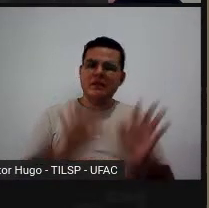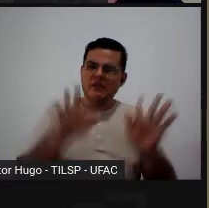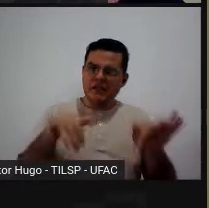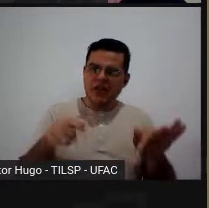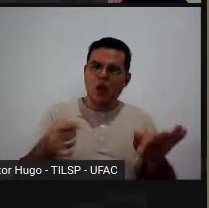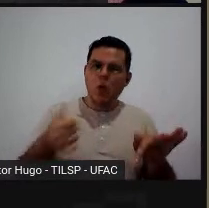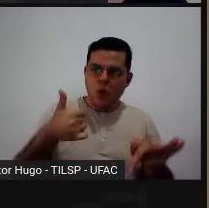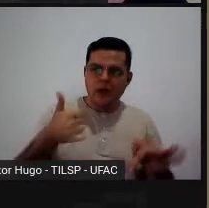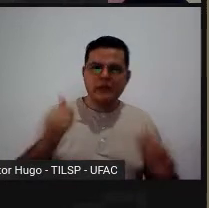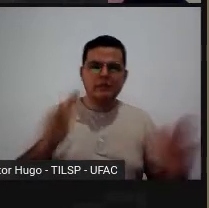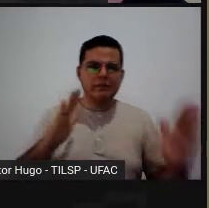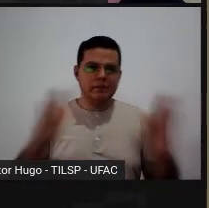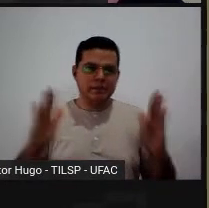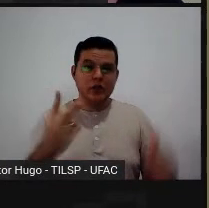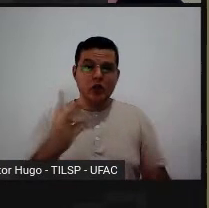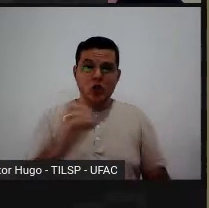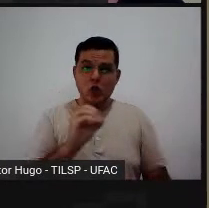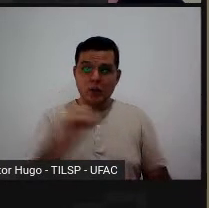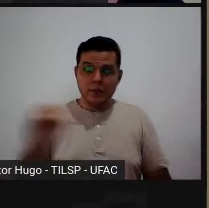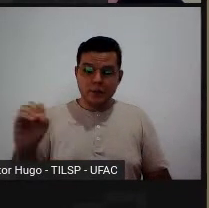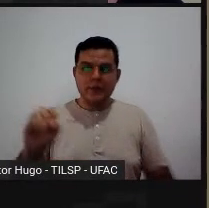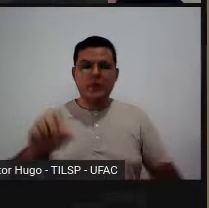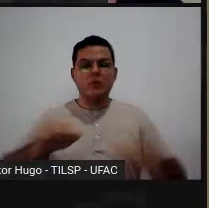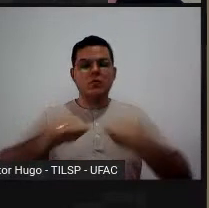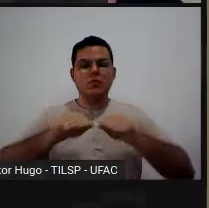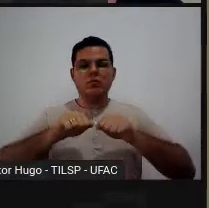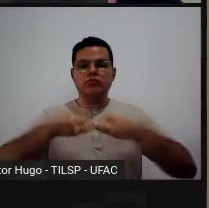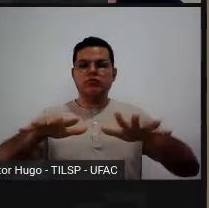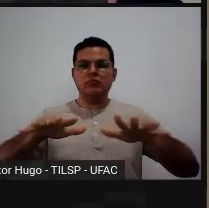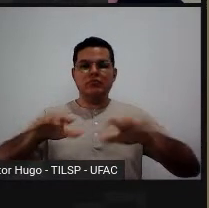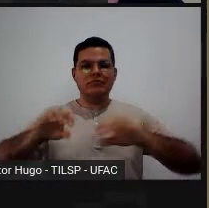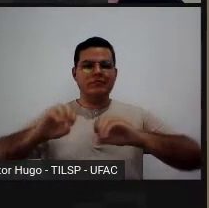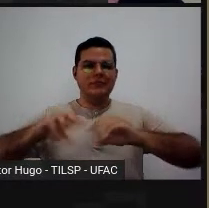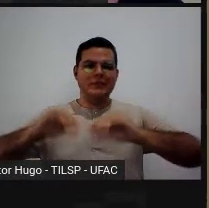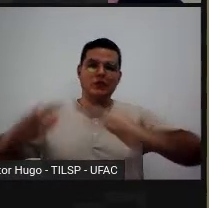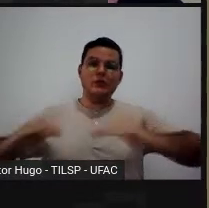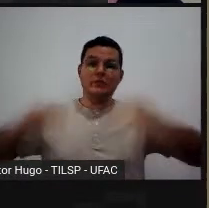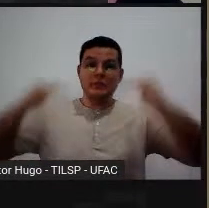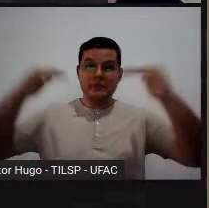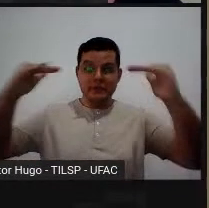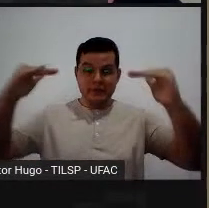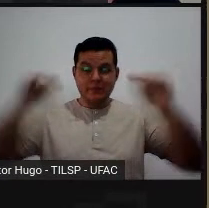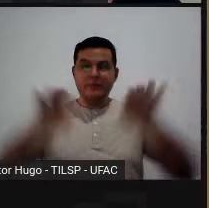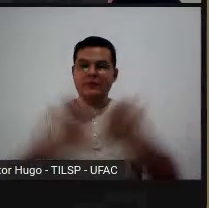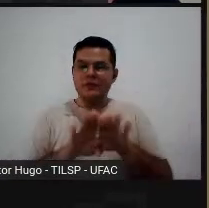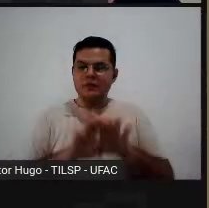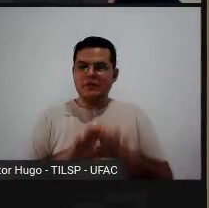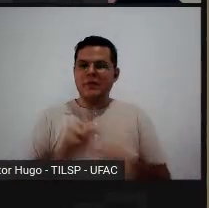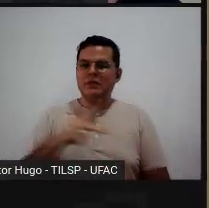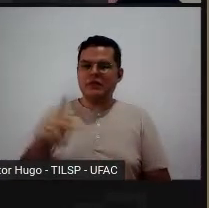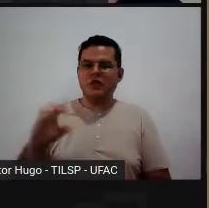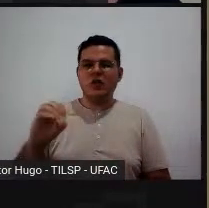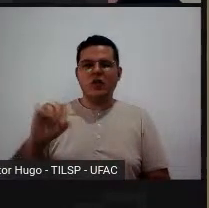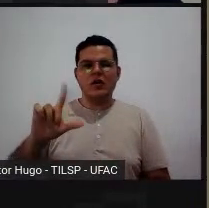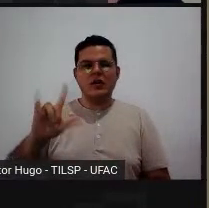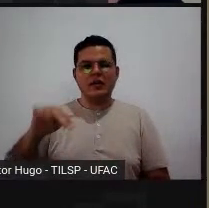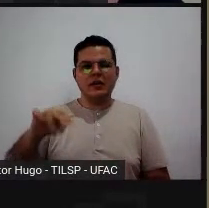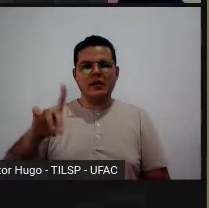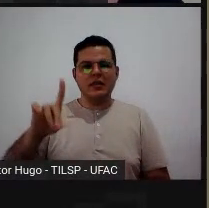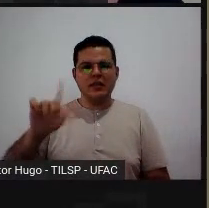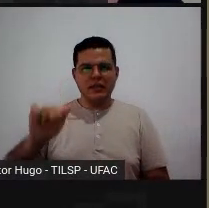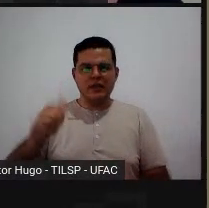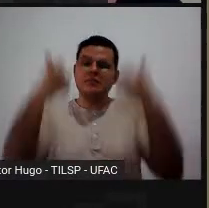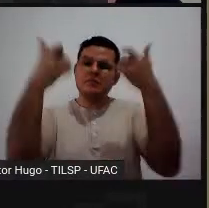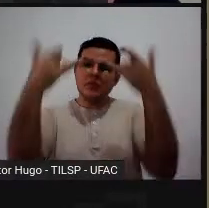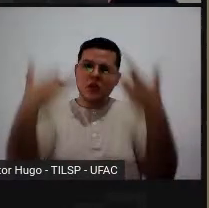nós temos, então, a expansão do ensino superior, foi mencionada também pela professora Olinda, sobretudo na região norte, né? No